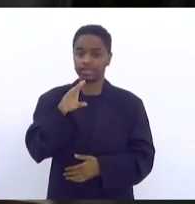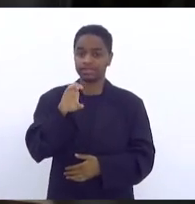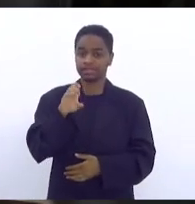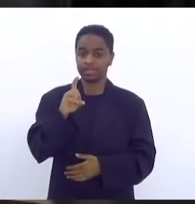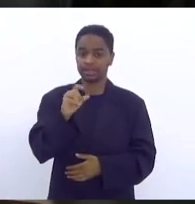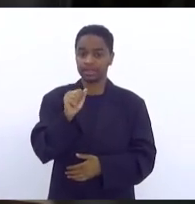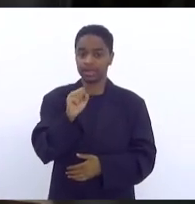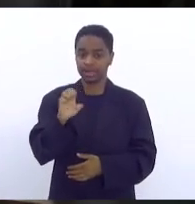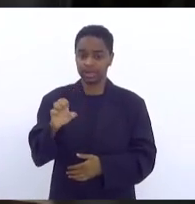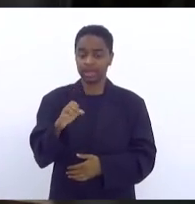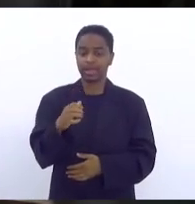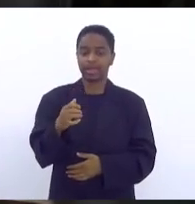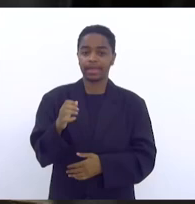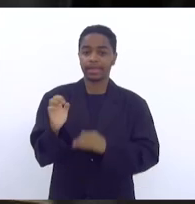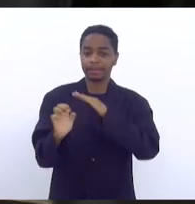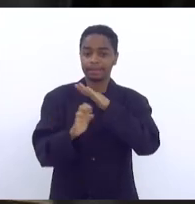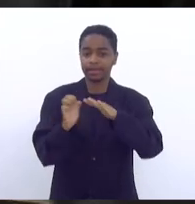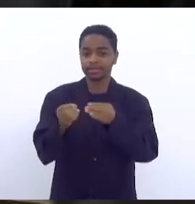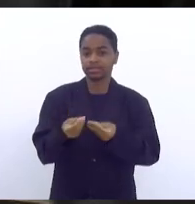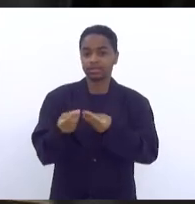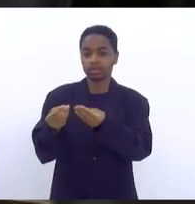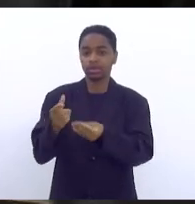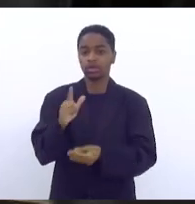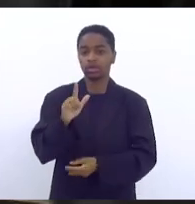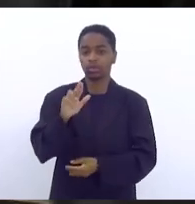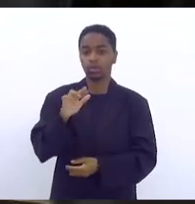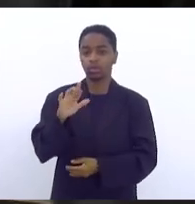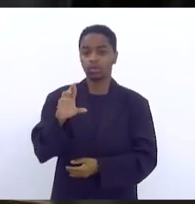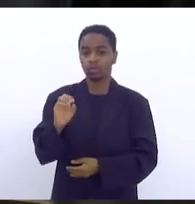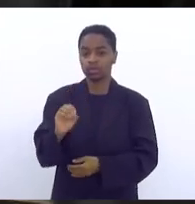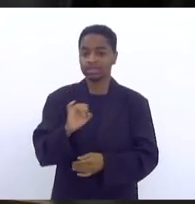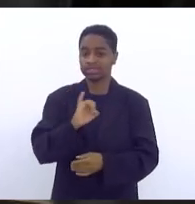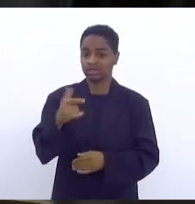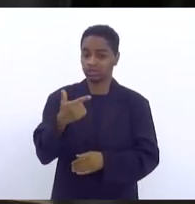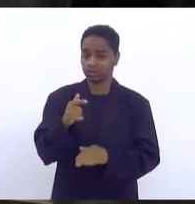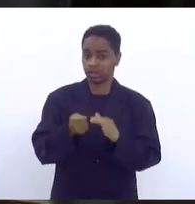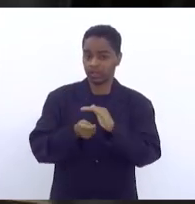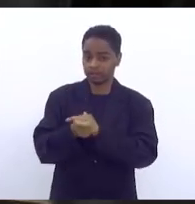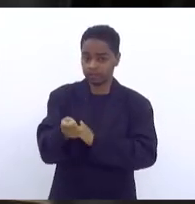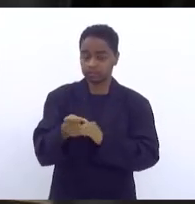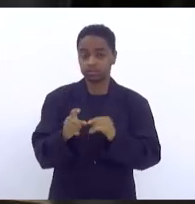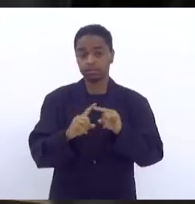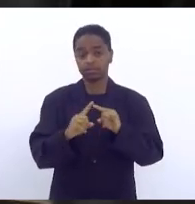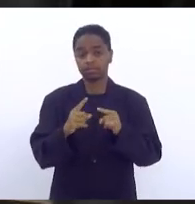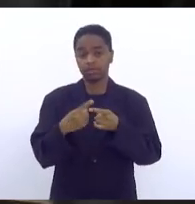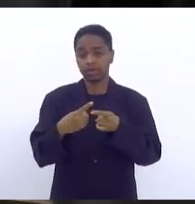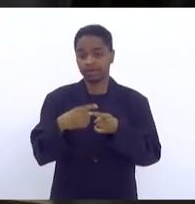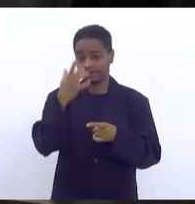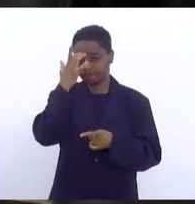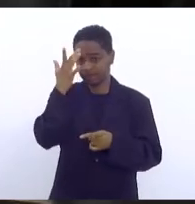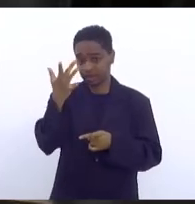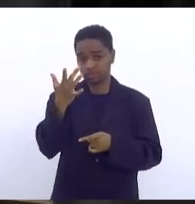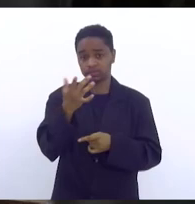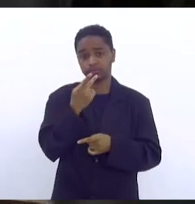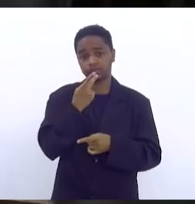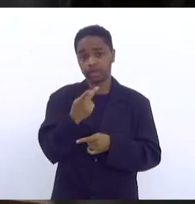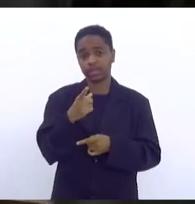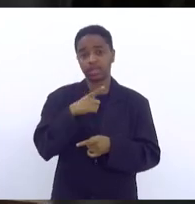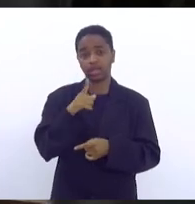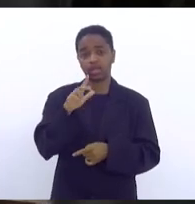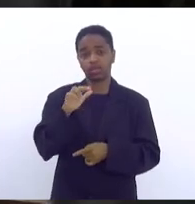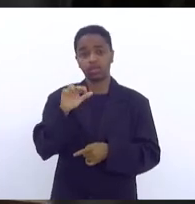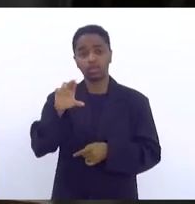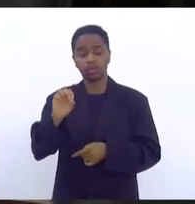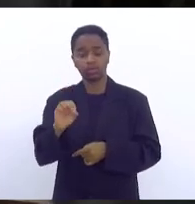empresa que dava lucro enquanto ela não fazia os investimentos é muito fácil dar lucro sem fazer investimento só